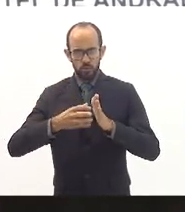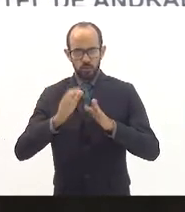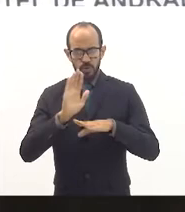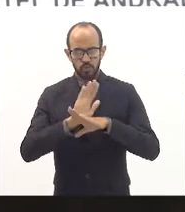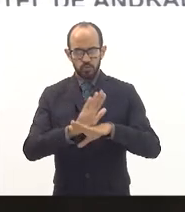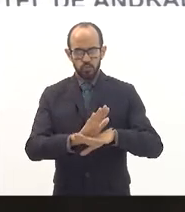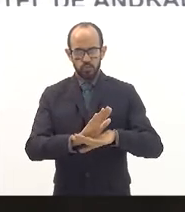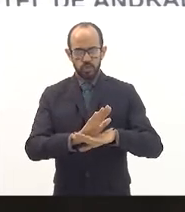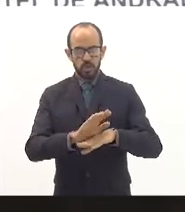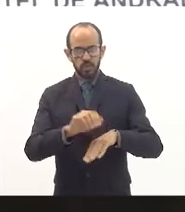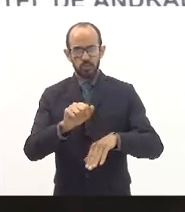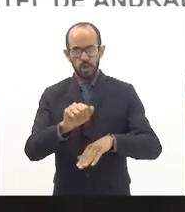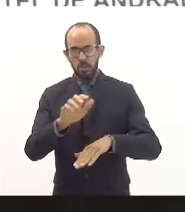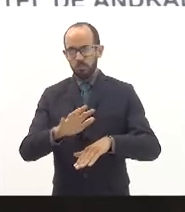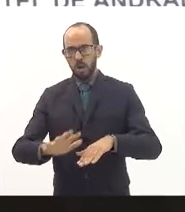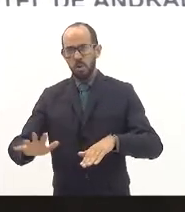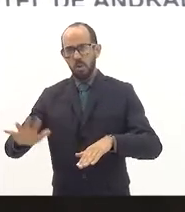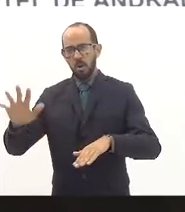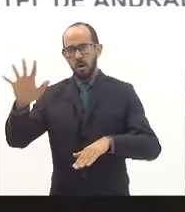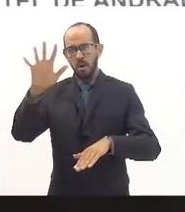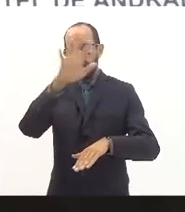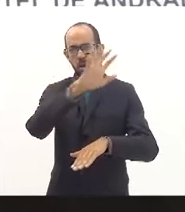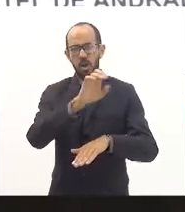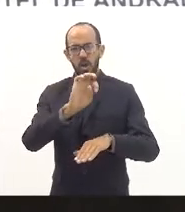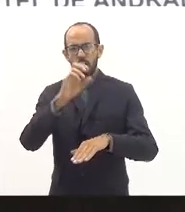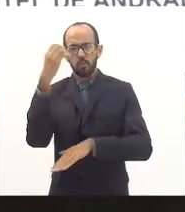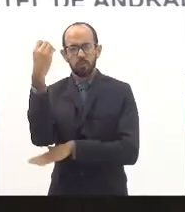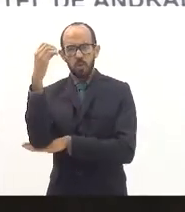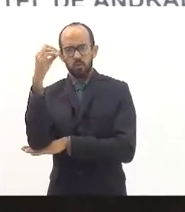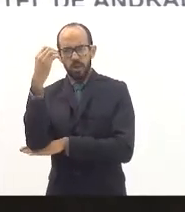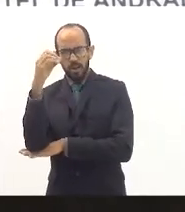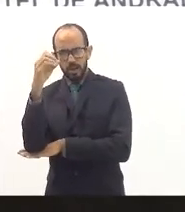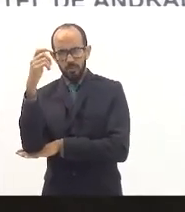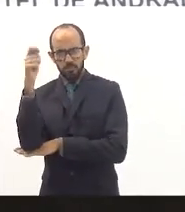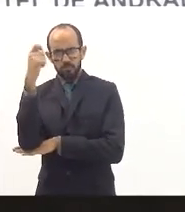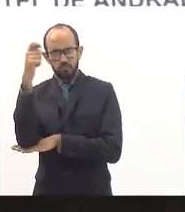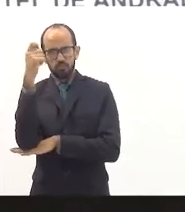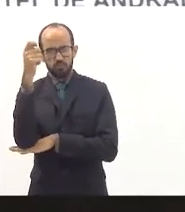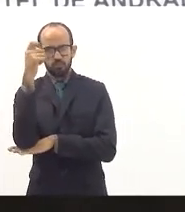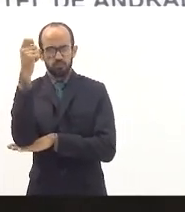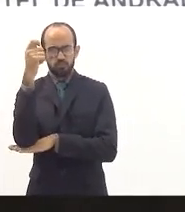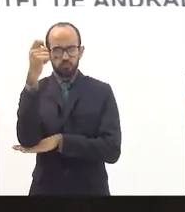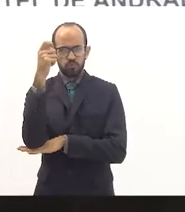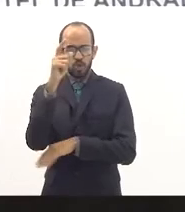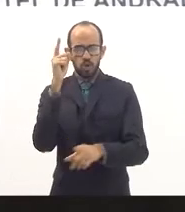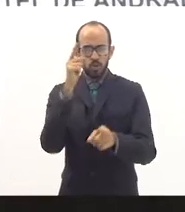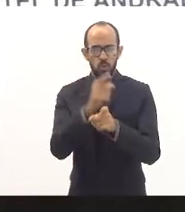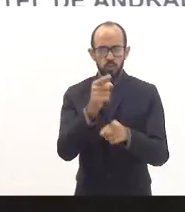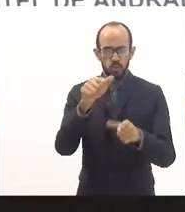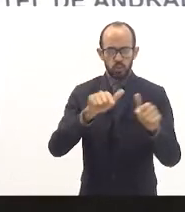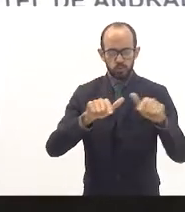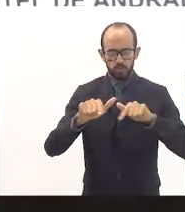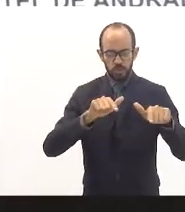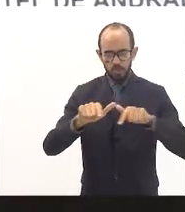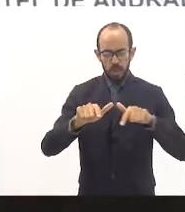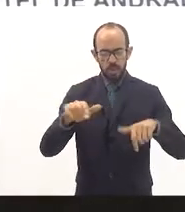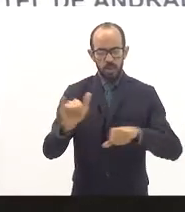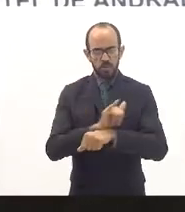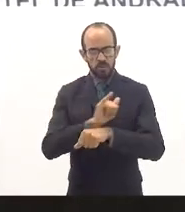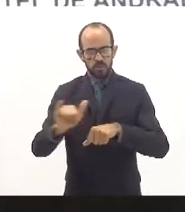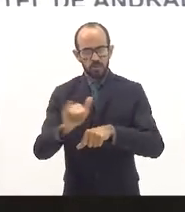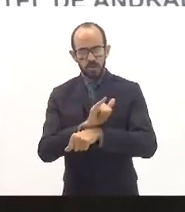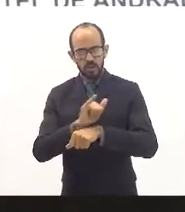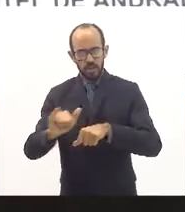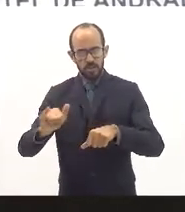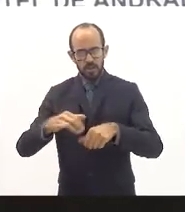em todo o território gaúcho. Encontrou no trabalhismo um instrumento legítimo e